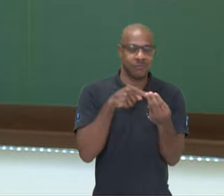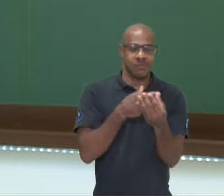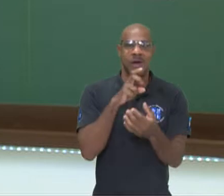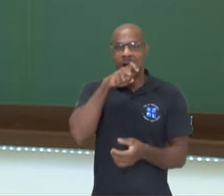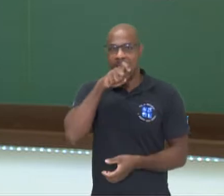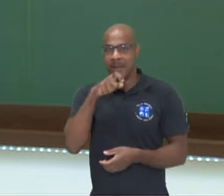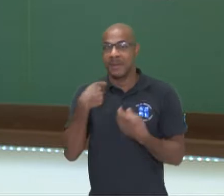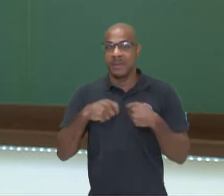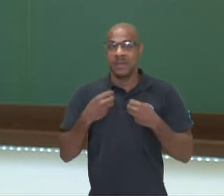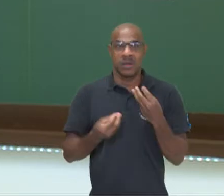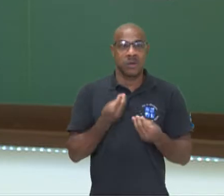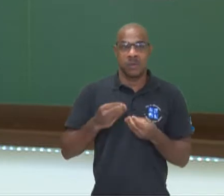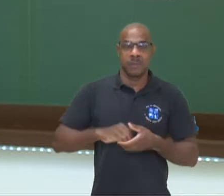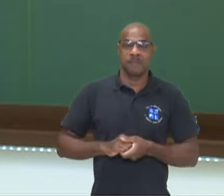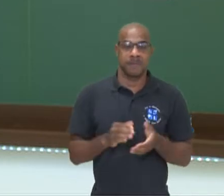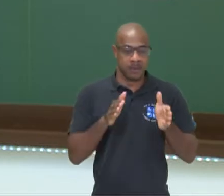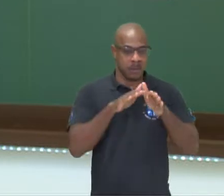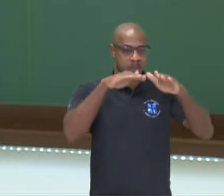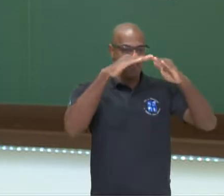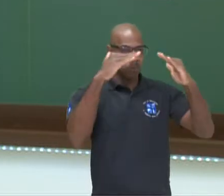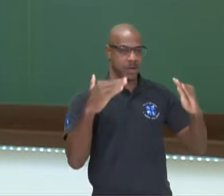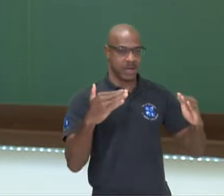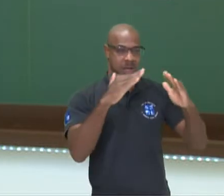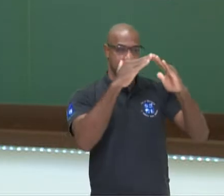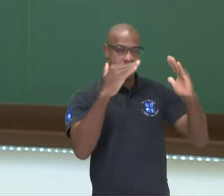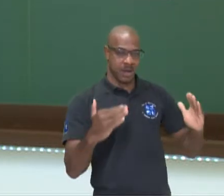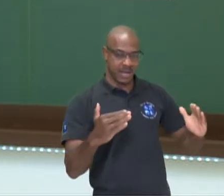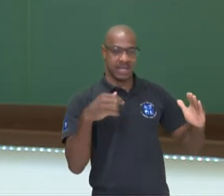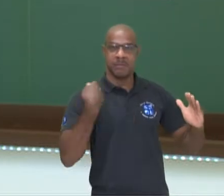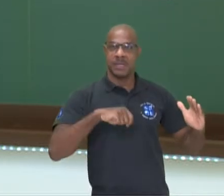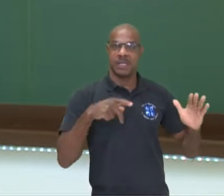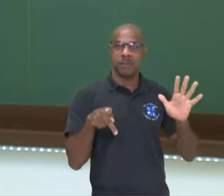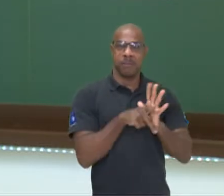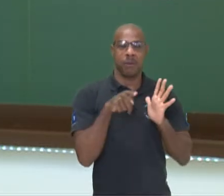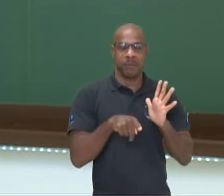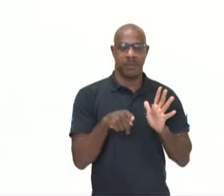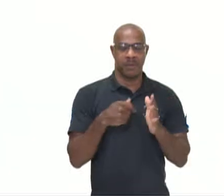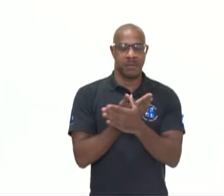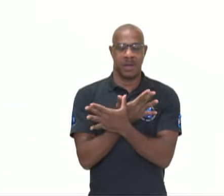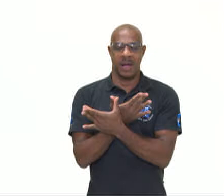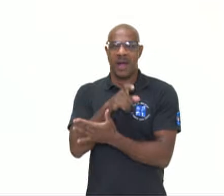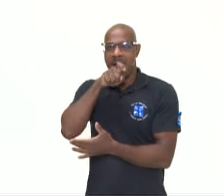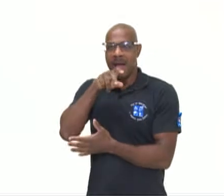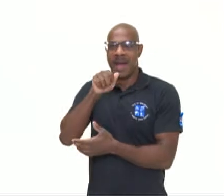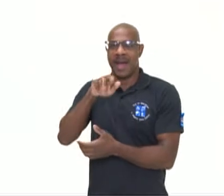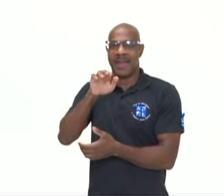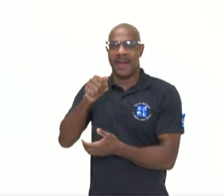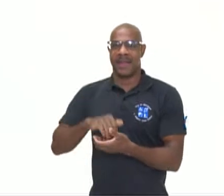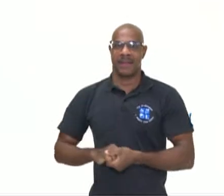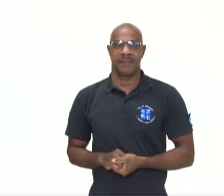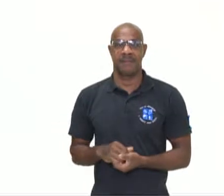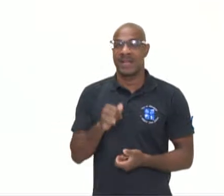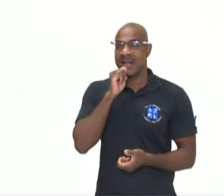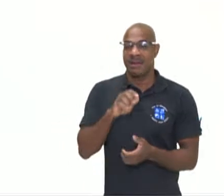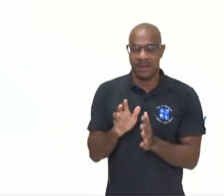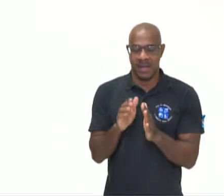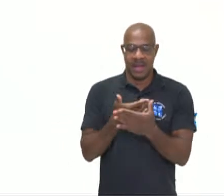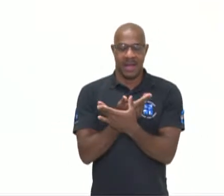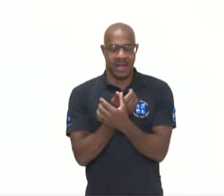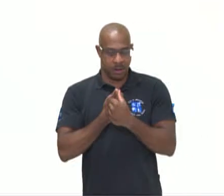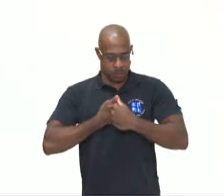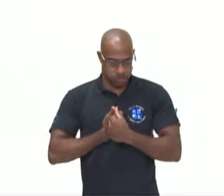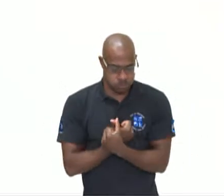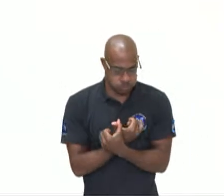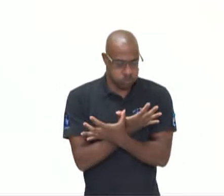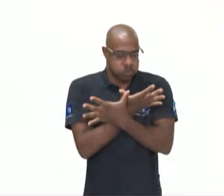precisaria ter? Uma gaiola, um cativeiro, um viveiro para arara? Se a arara, quando abre suas asas, ela